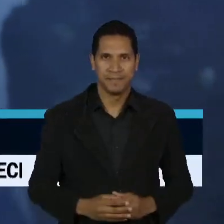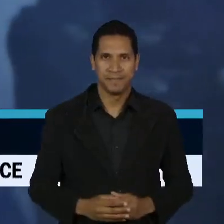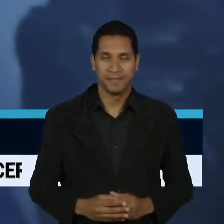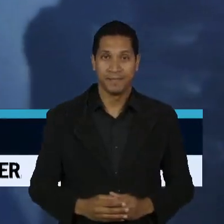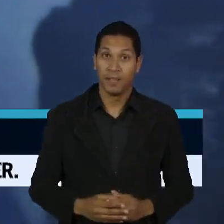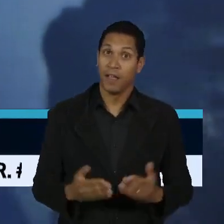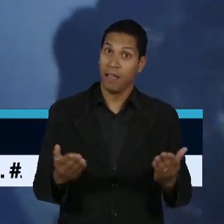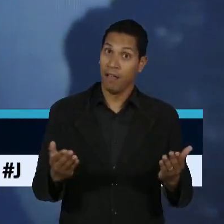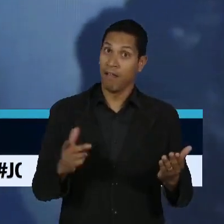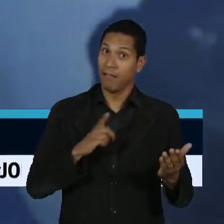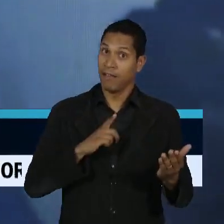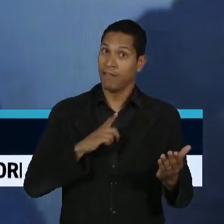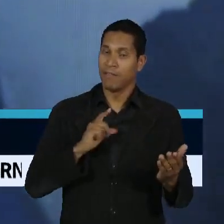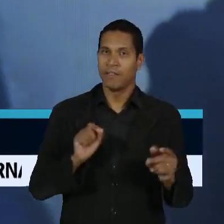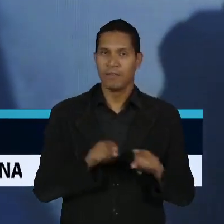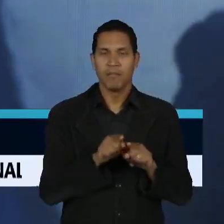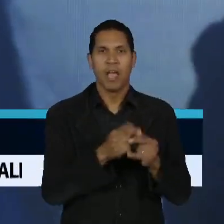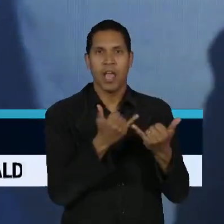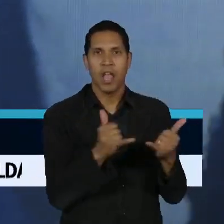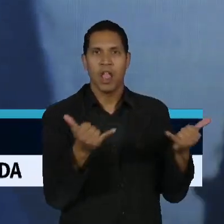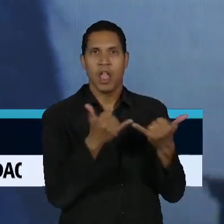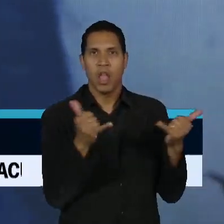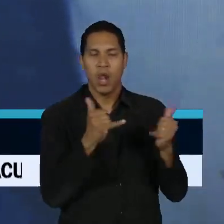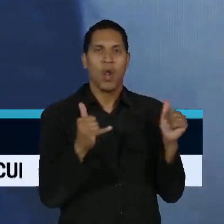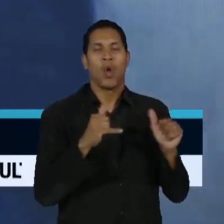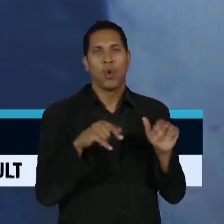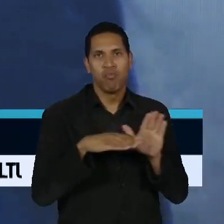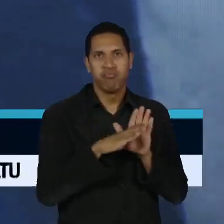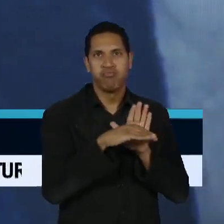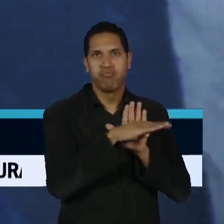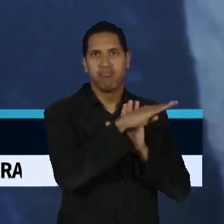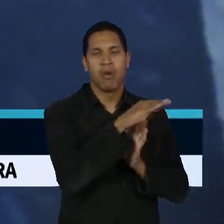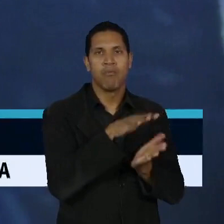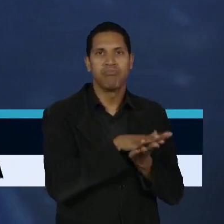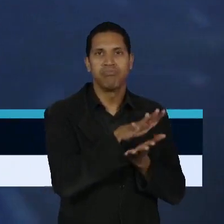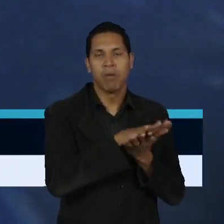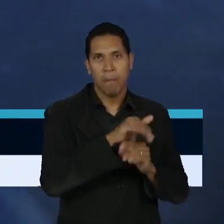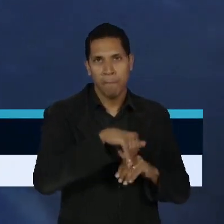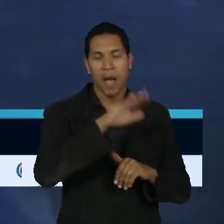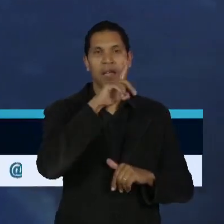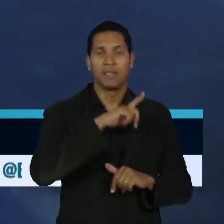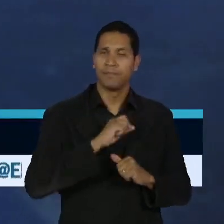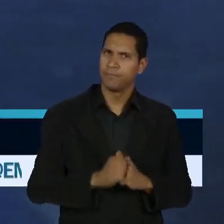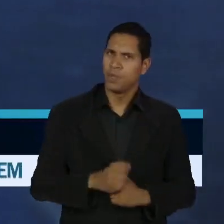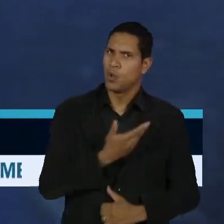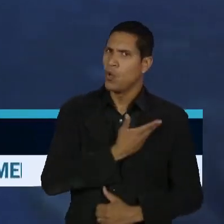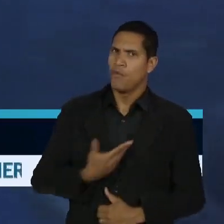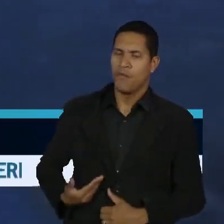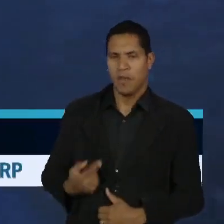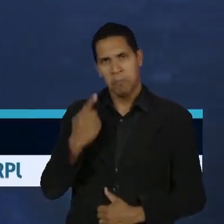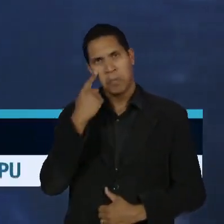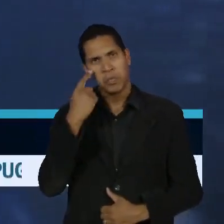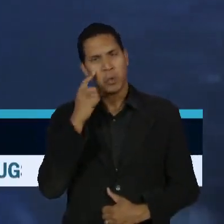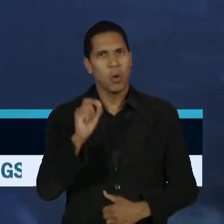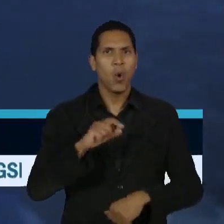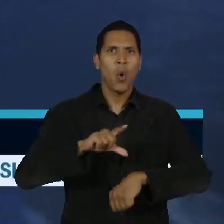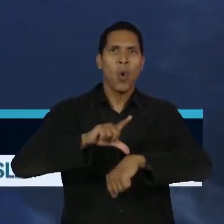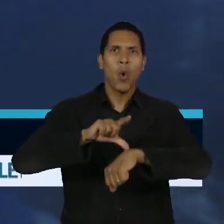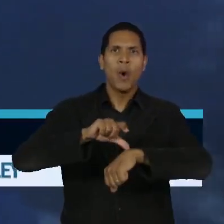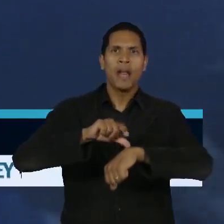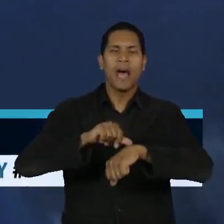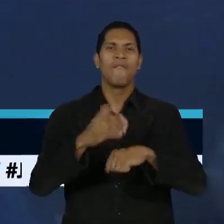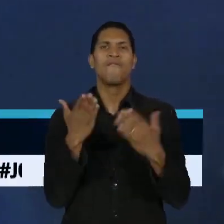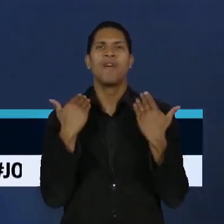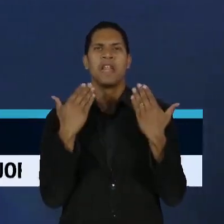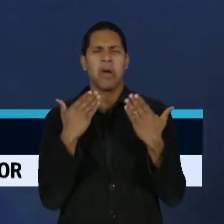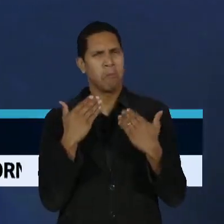e apesar do aumento no consumo de energia com o calor extremo o governo não vê necessidade de retomar o horário de verão este ano uma